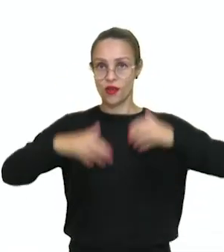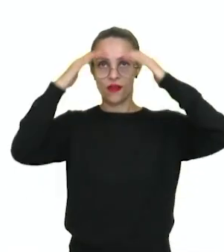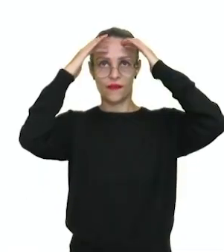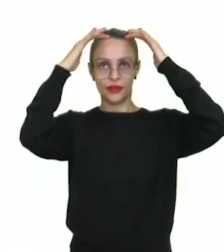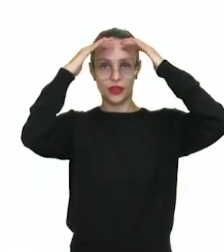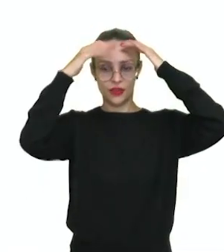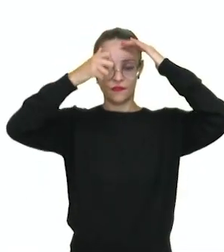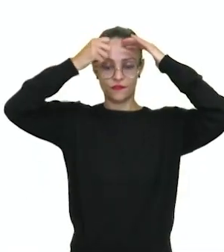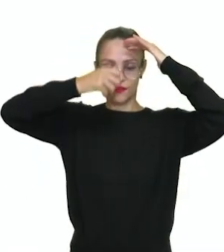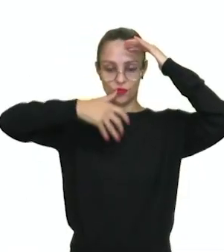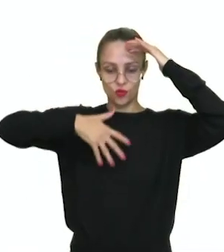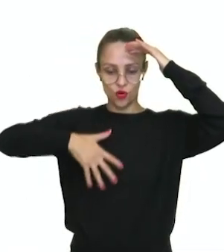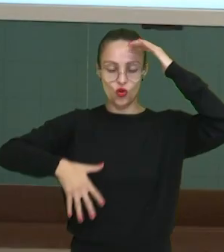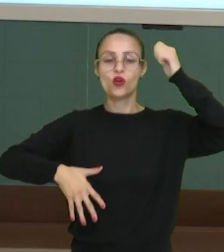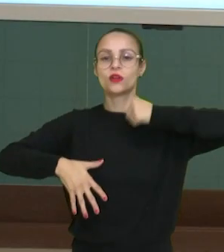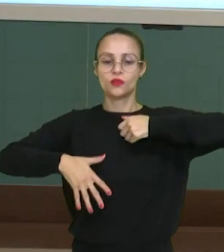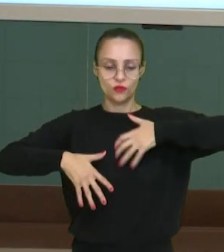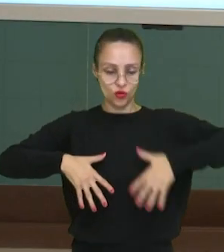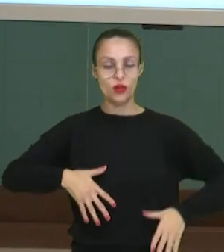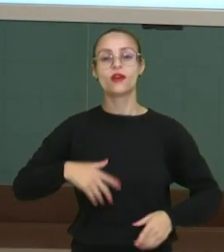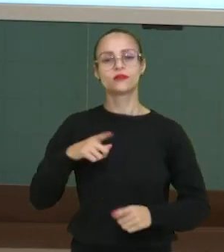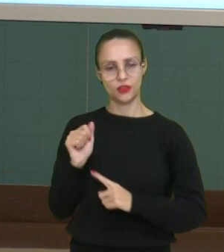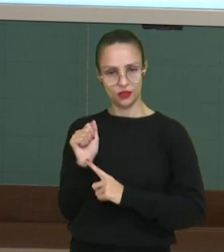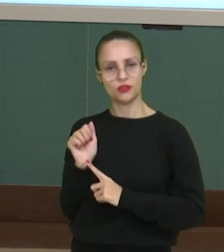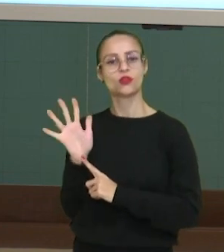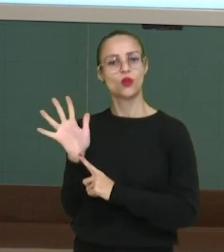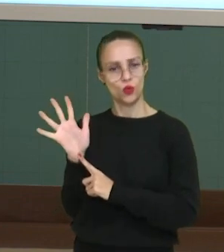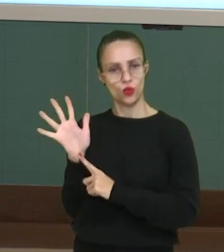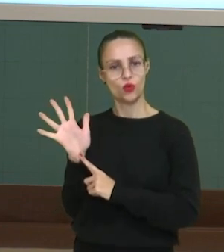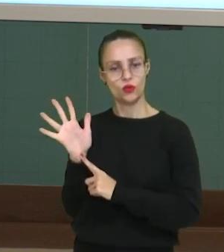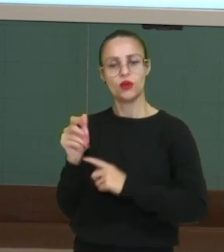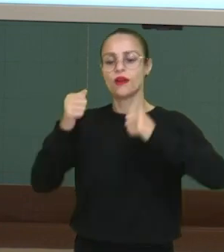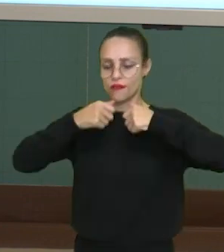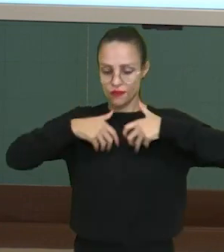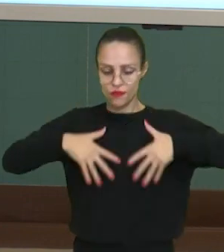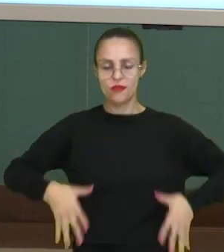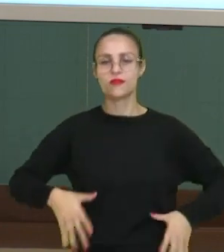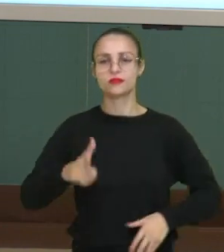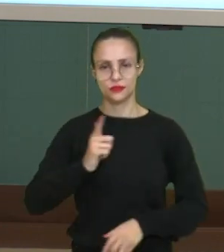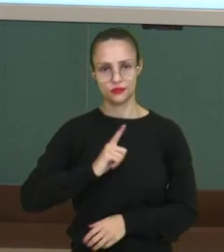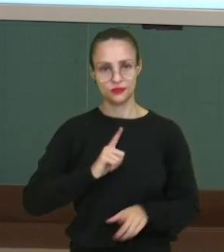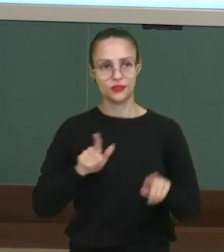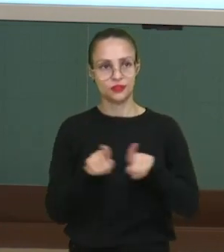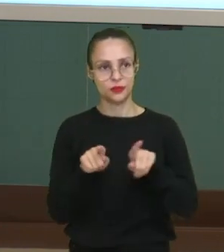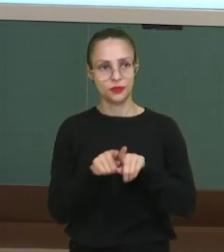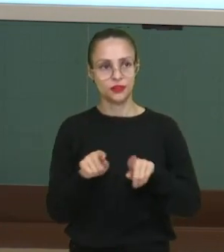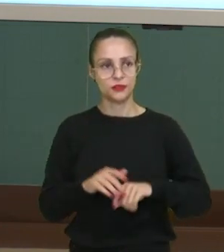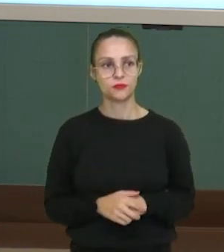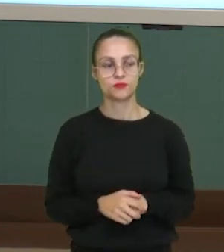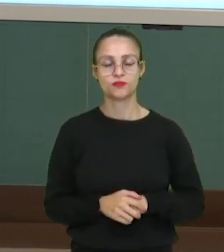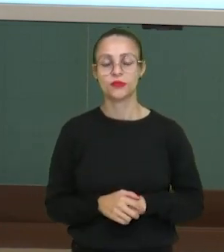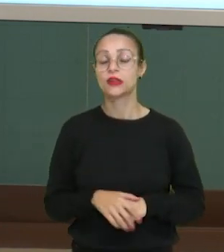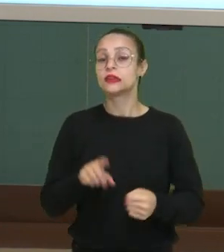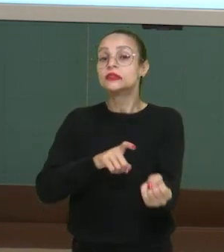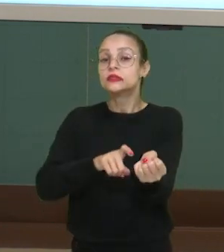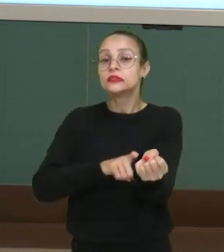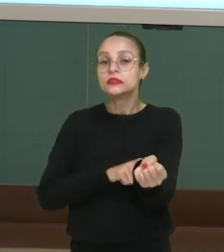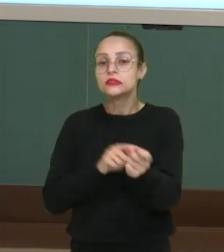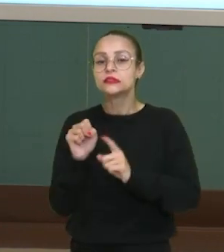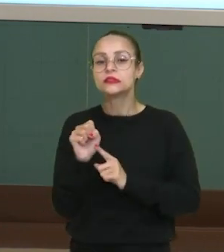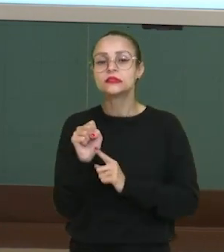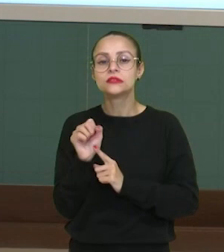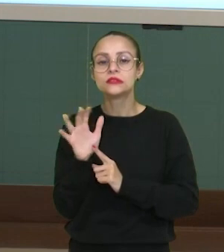nós também temos neurônios no nosso sistema nervoso central. Os nervos, então, são